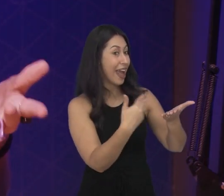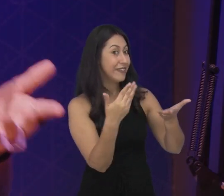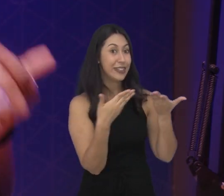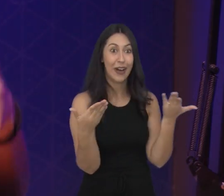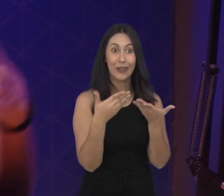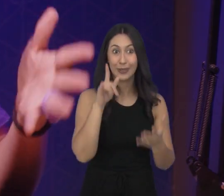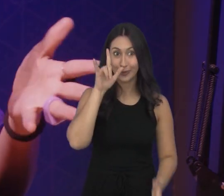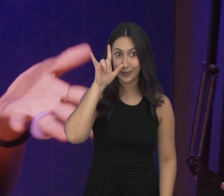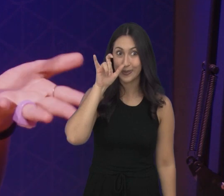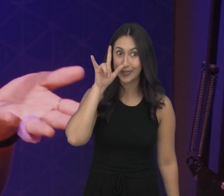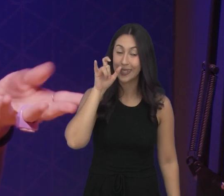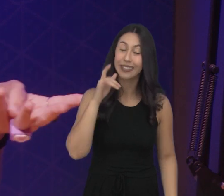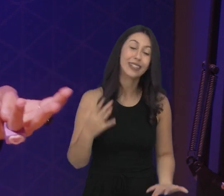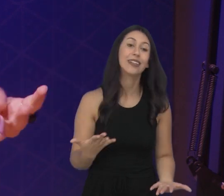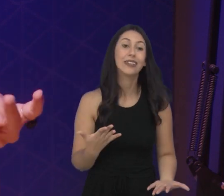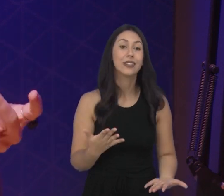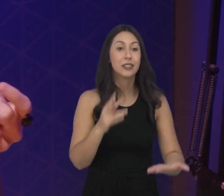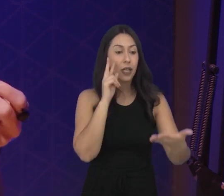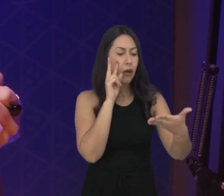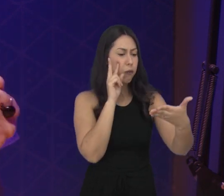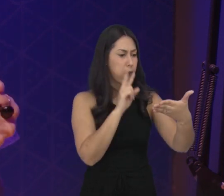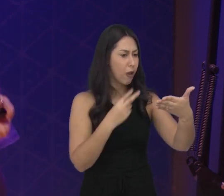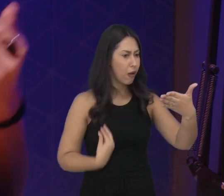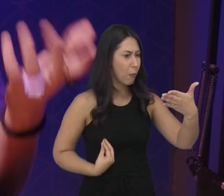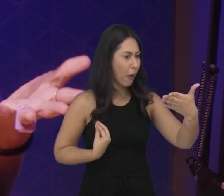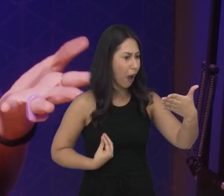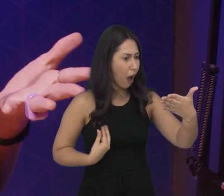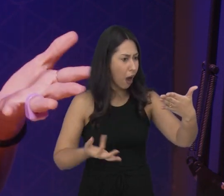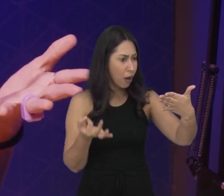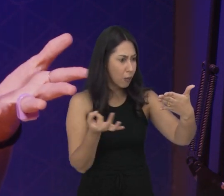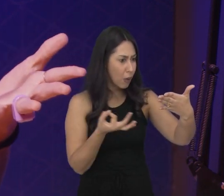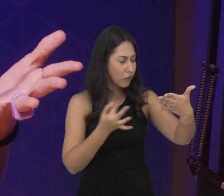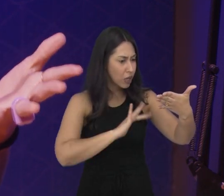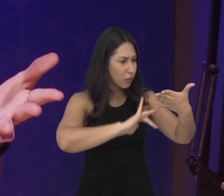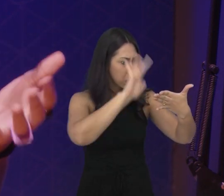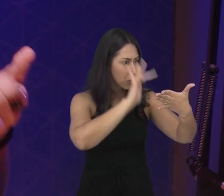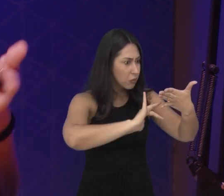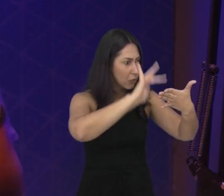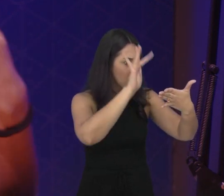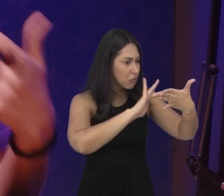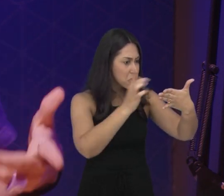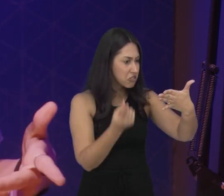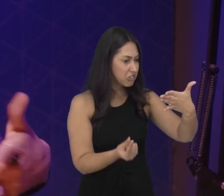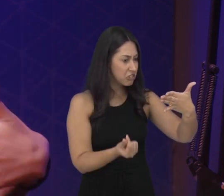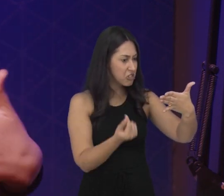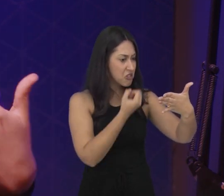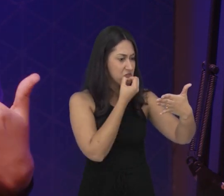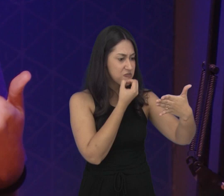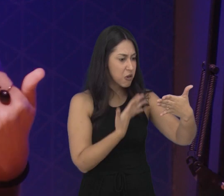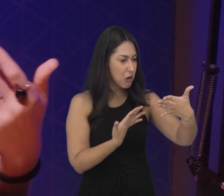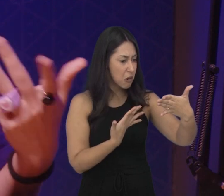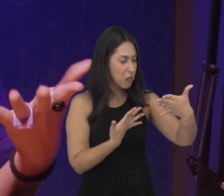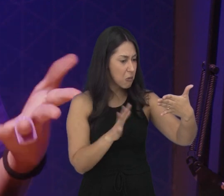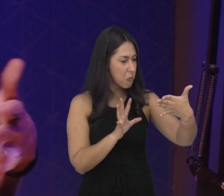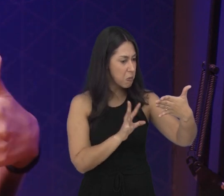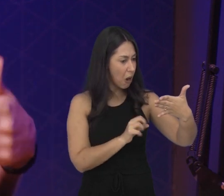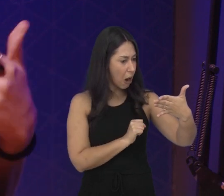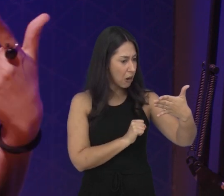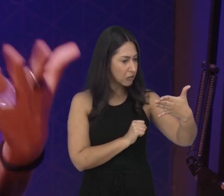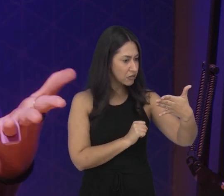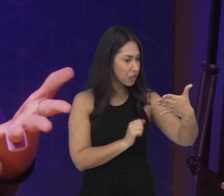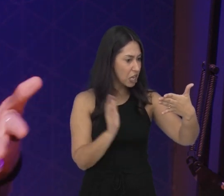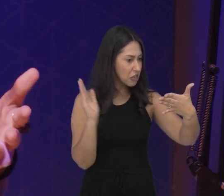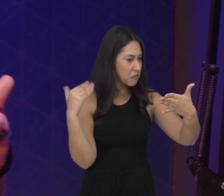por... revista por Instagram. E a gente vê a vida de todo mundo perfeita, né? Vida financeira, amorosa, social, a